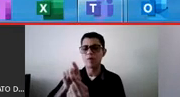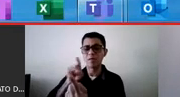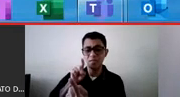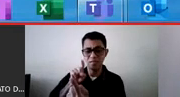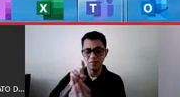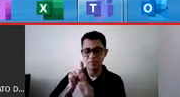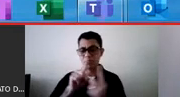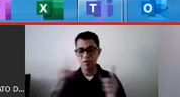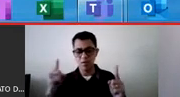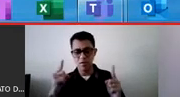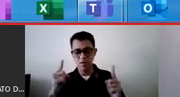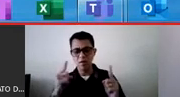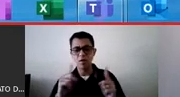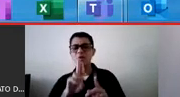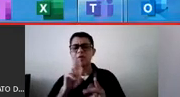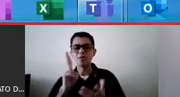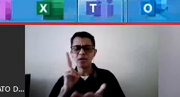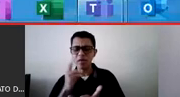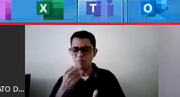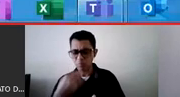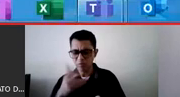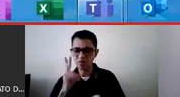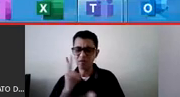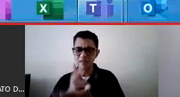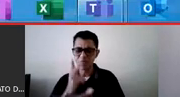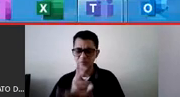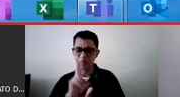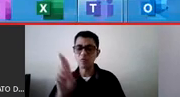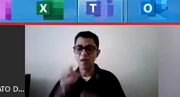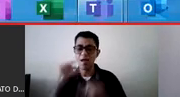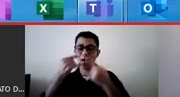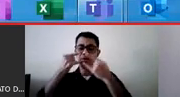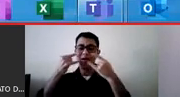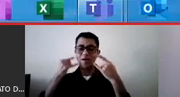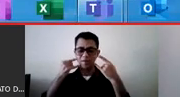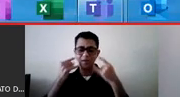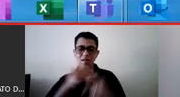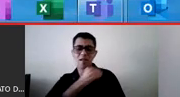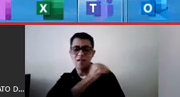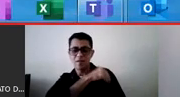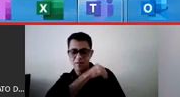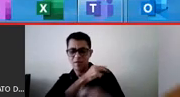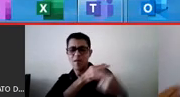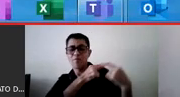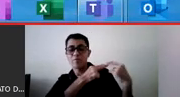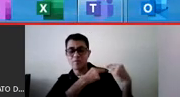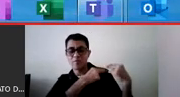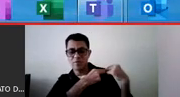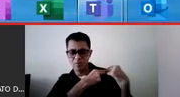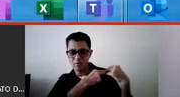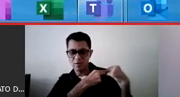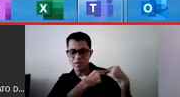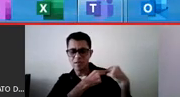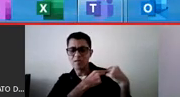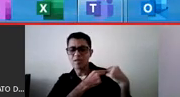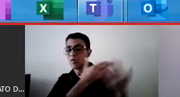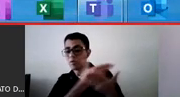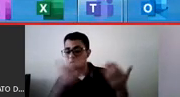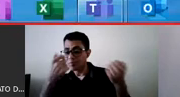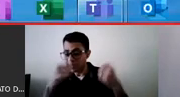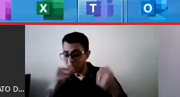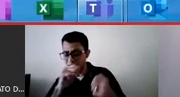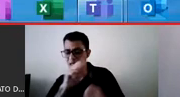protocolos, usar a máscara, passar o álcool gel, ter responsabilidade com o outro. É um